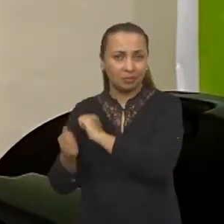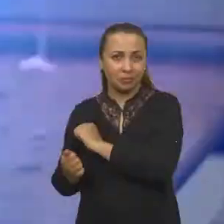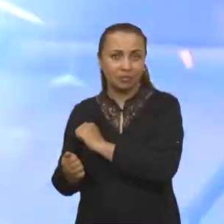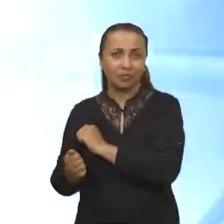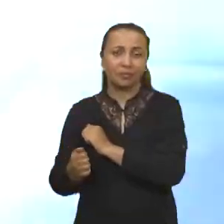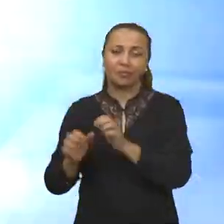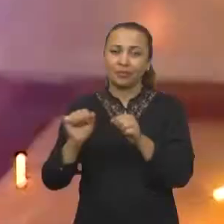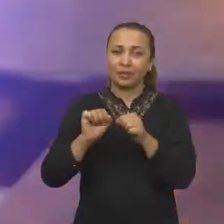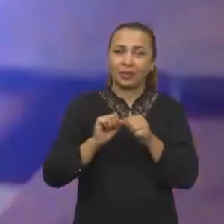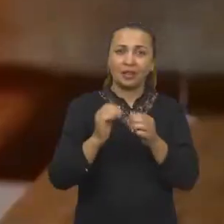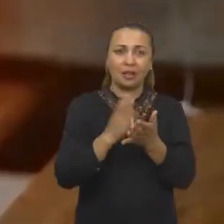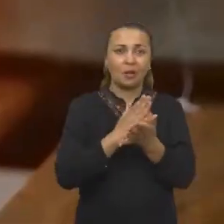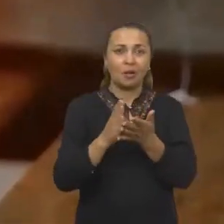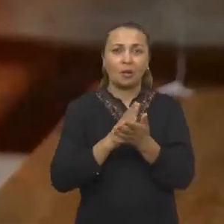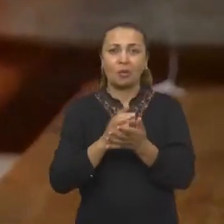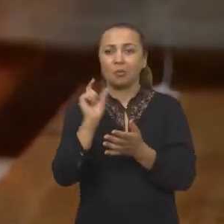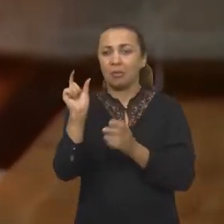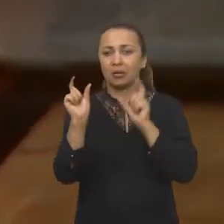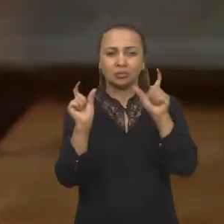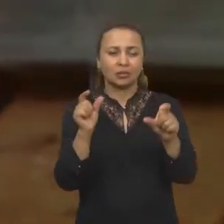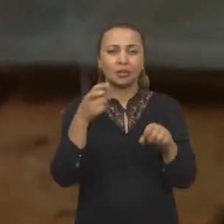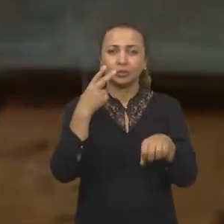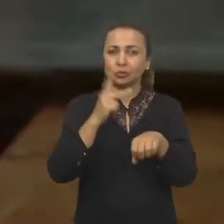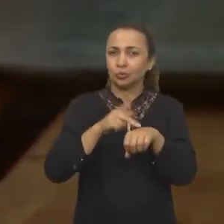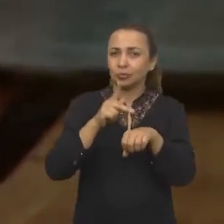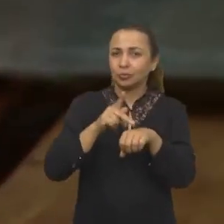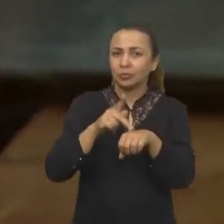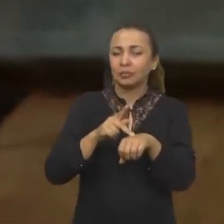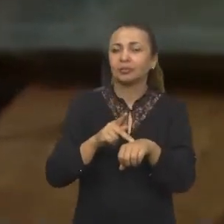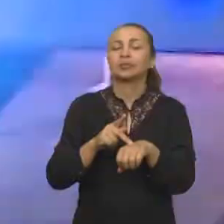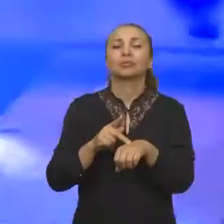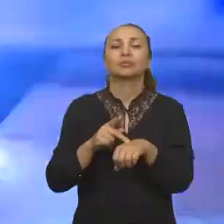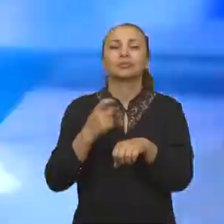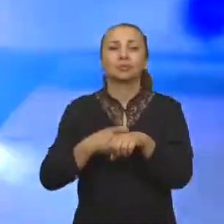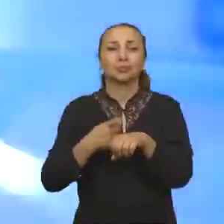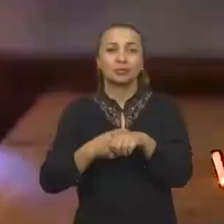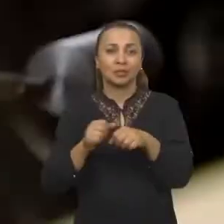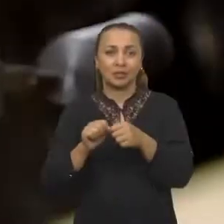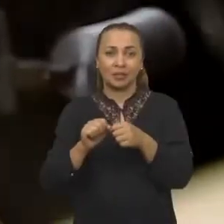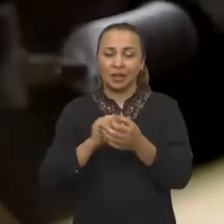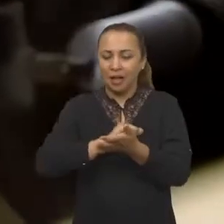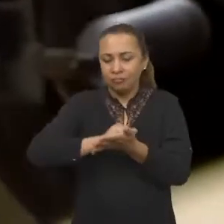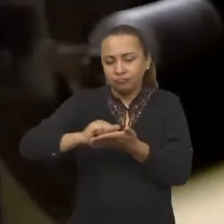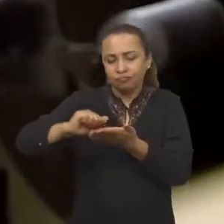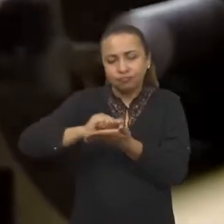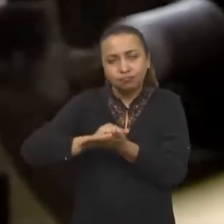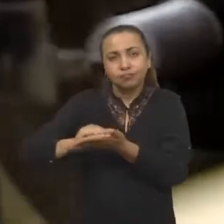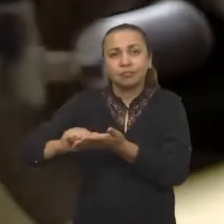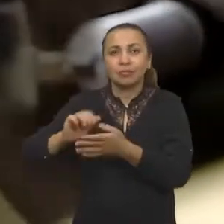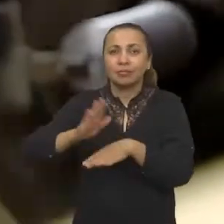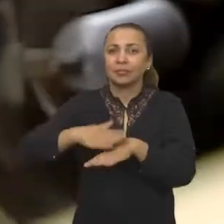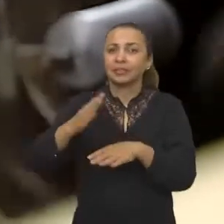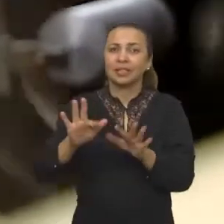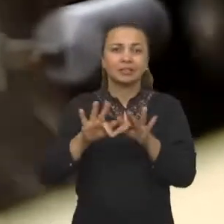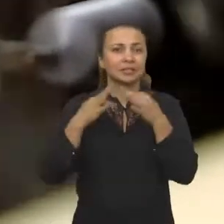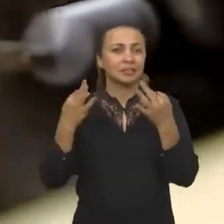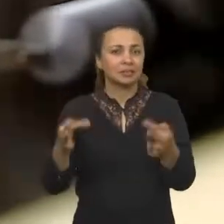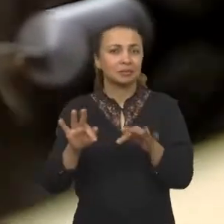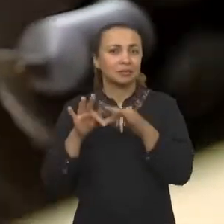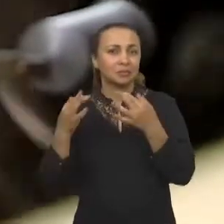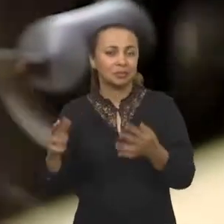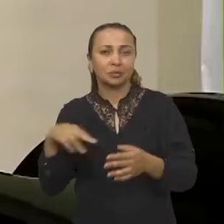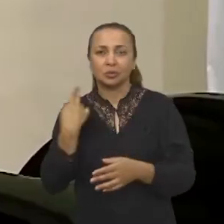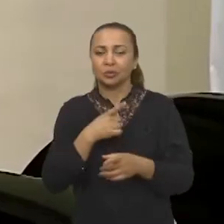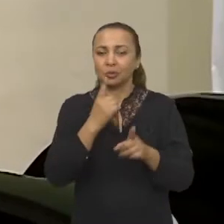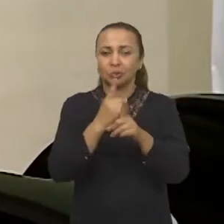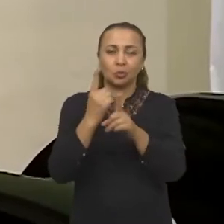algumas adaptações, alguns pedaços metálicos que nós conseguimos usinar aqui mesmo. Mas a maior parte são coisas